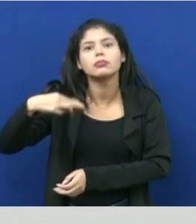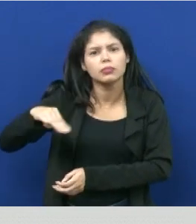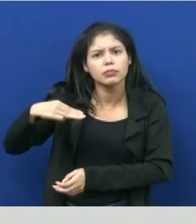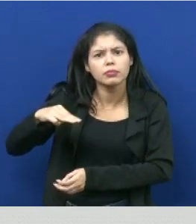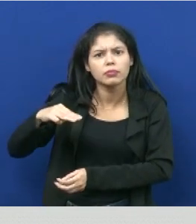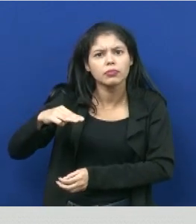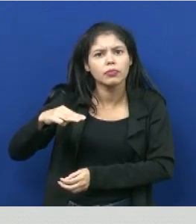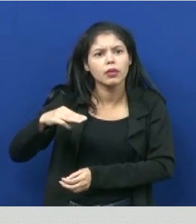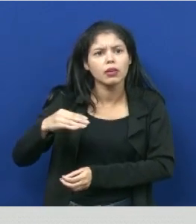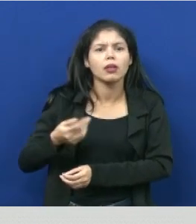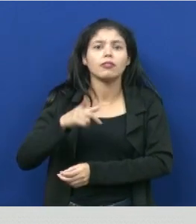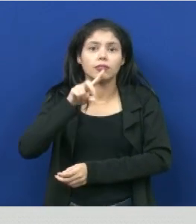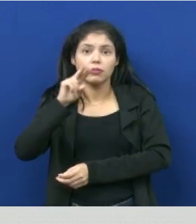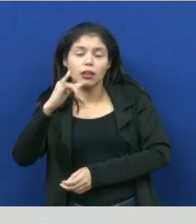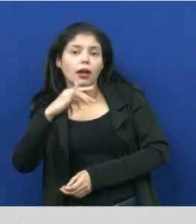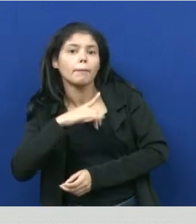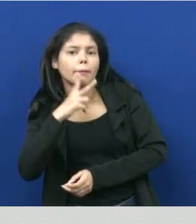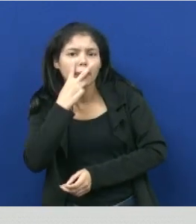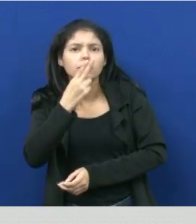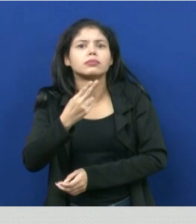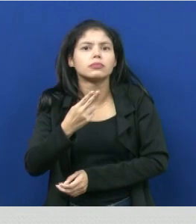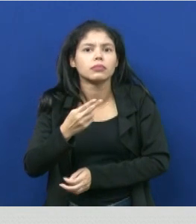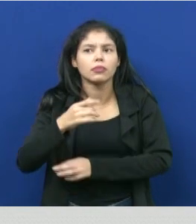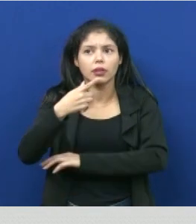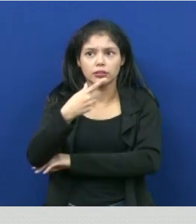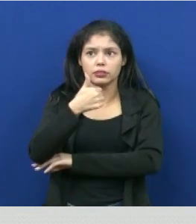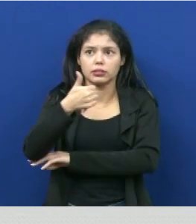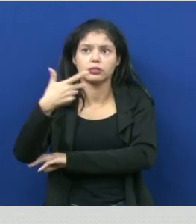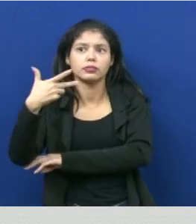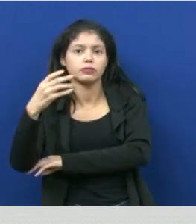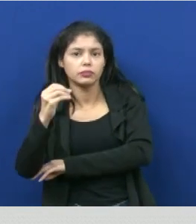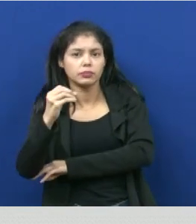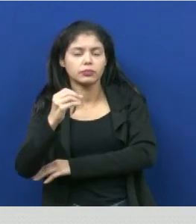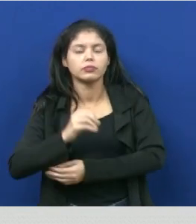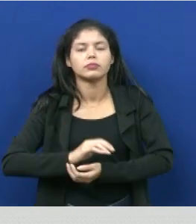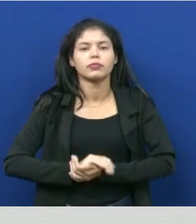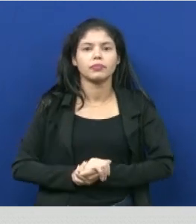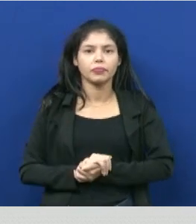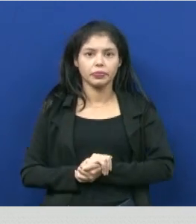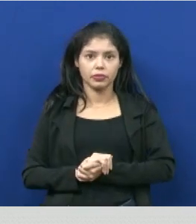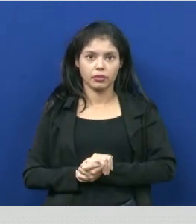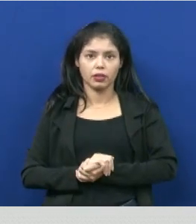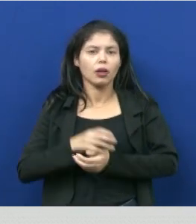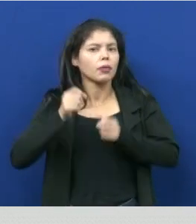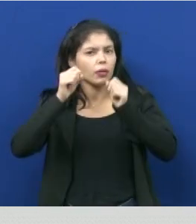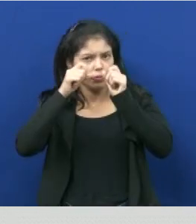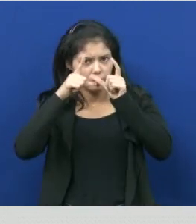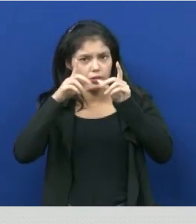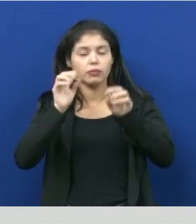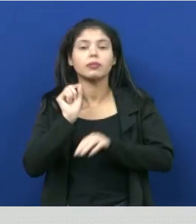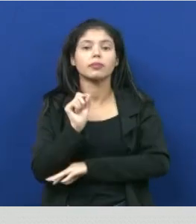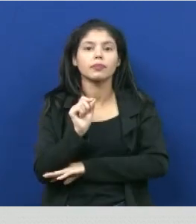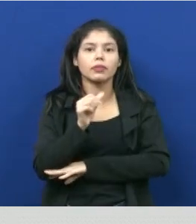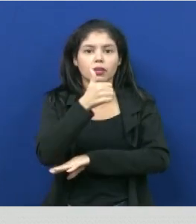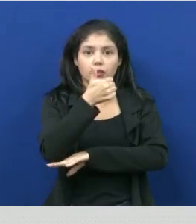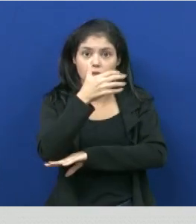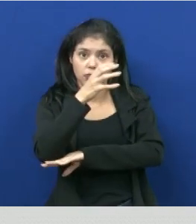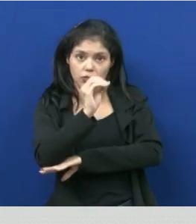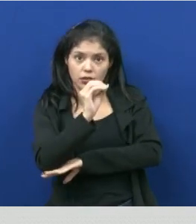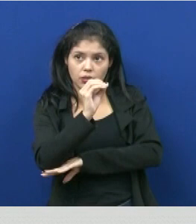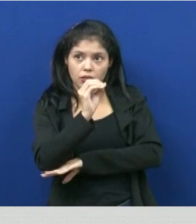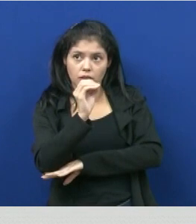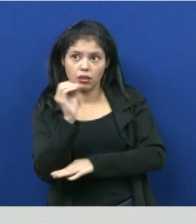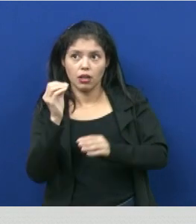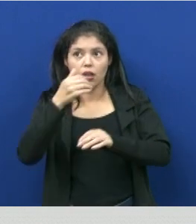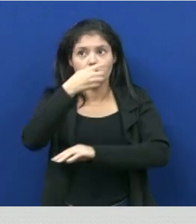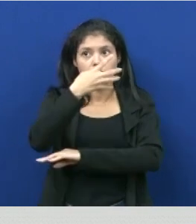serão proporcionais a esses 120? Então, você pode observar aí que 10 equivale